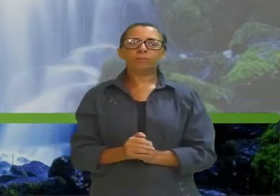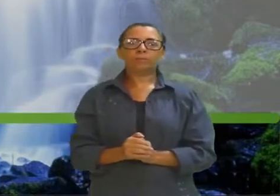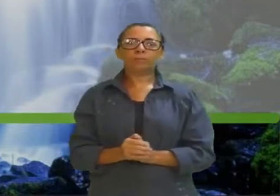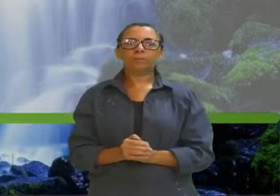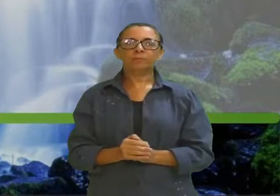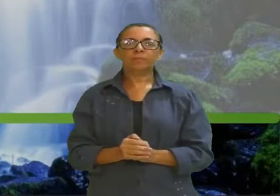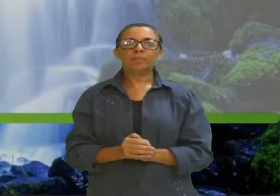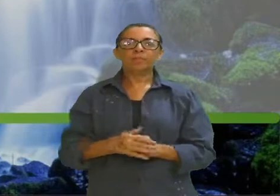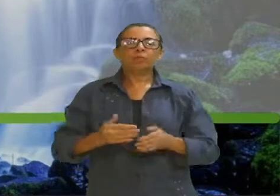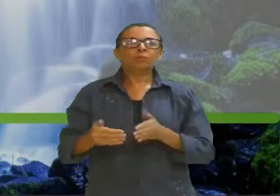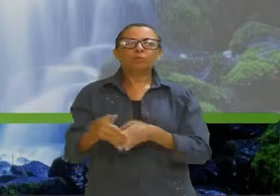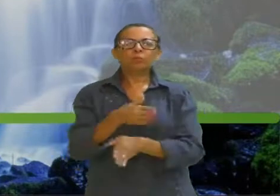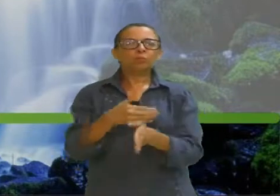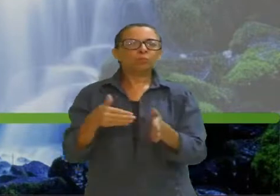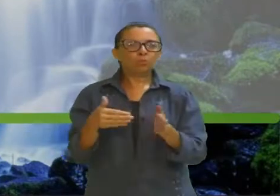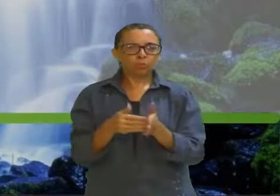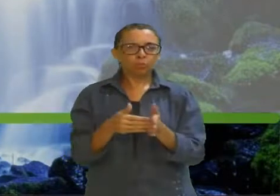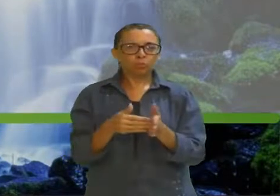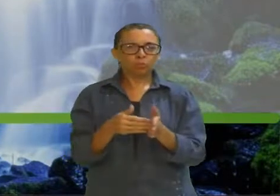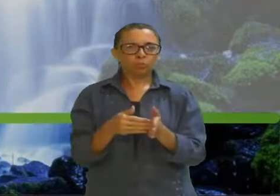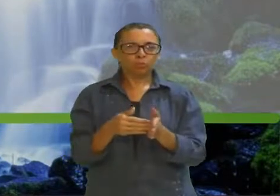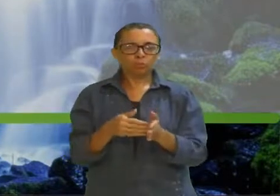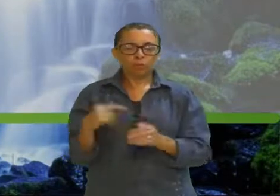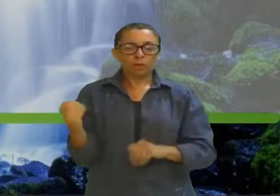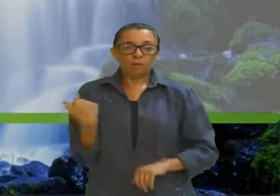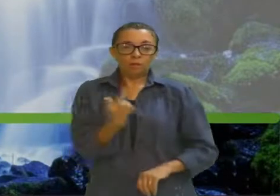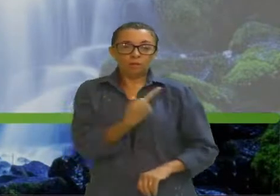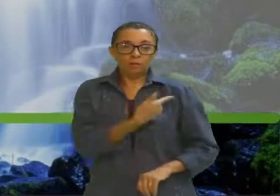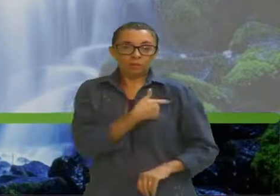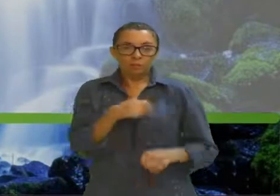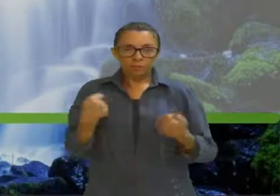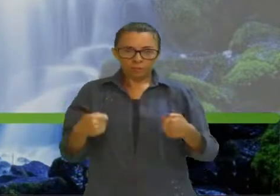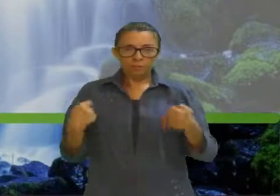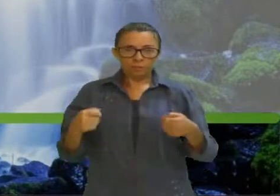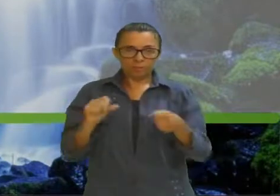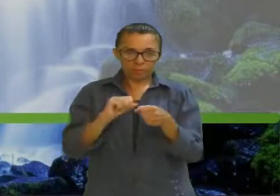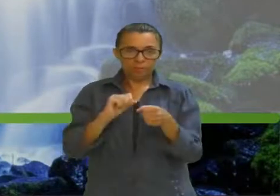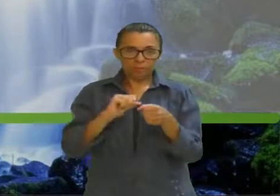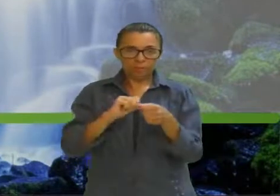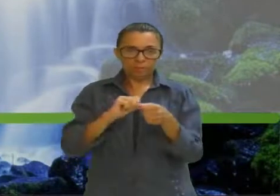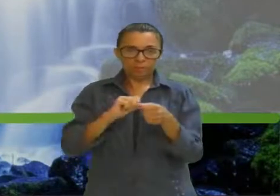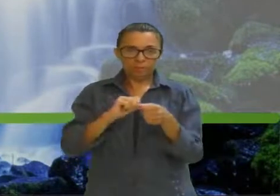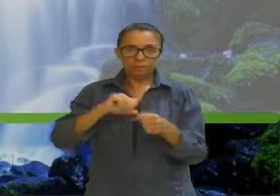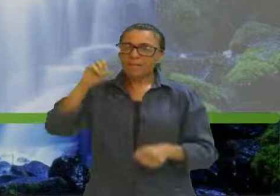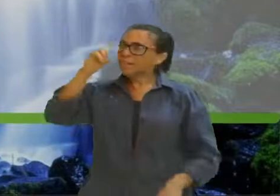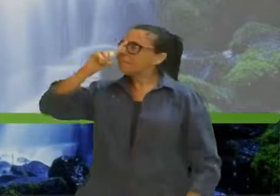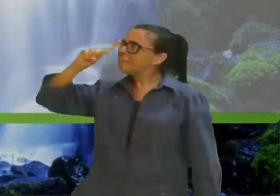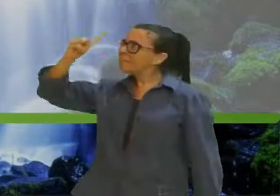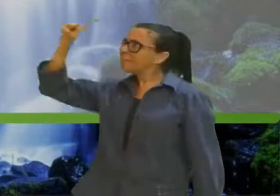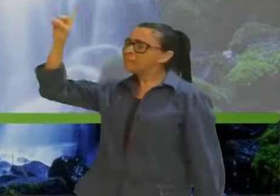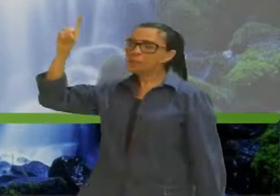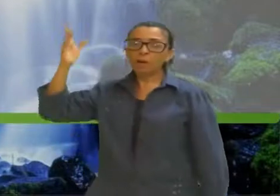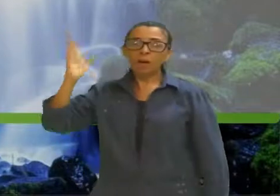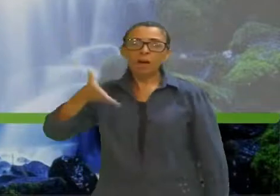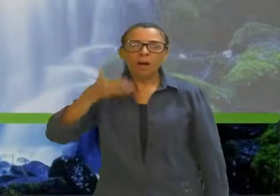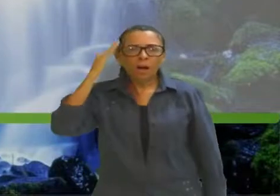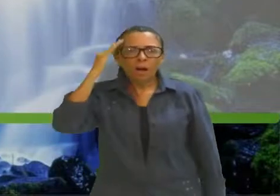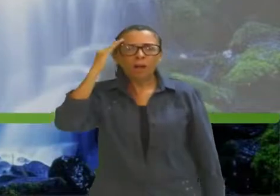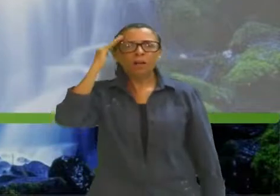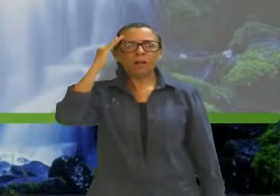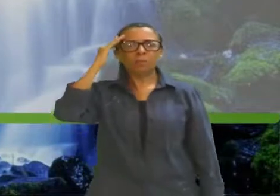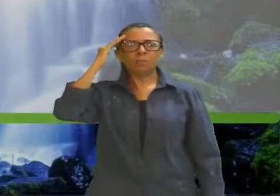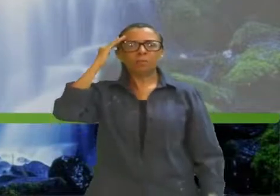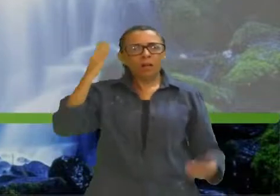sua direção, nos orientando, então, isso é uma revelação para nós, na verdade